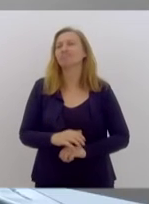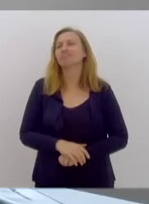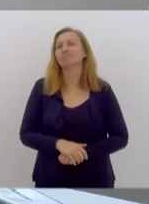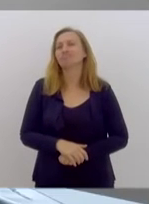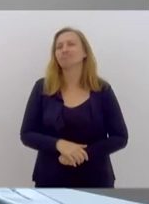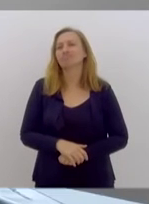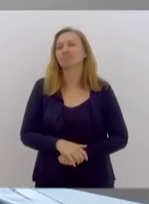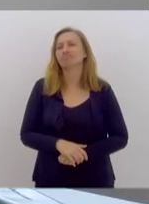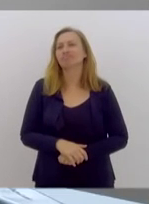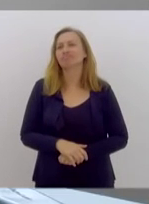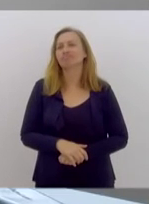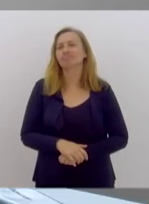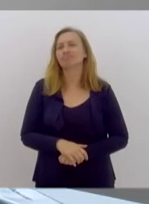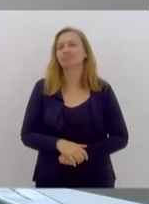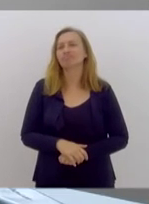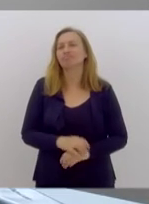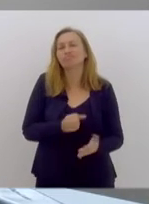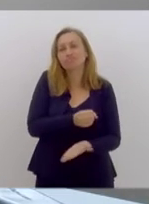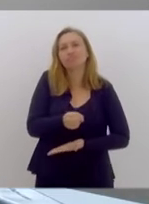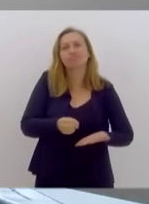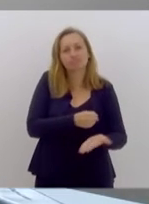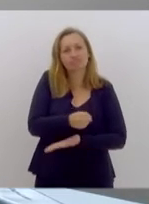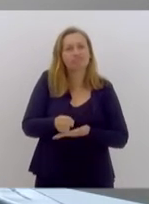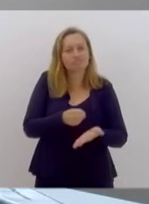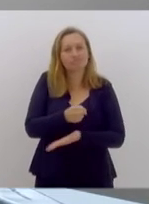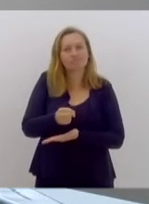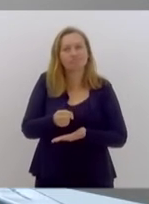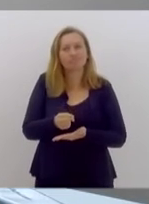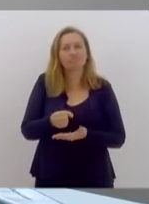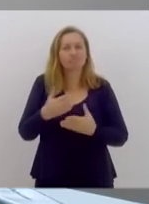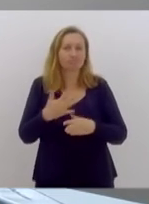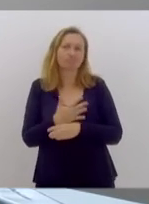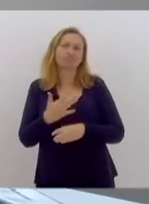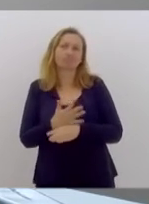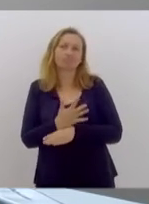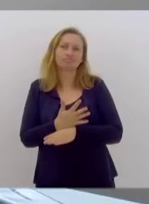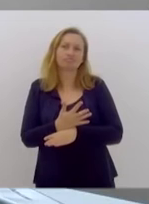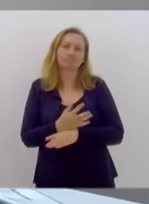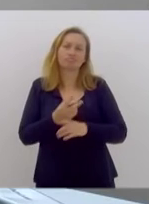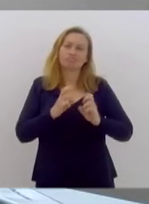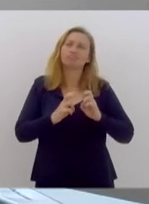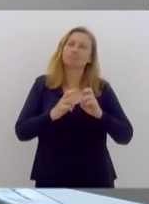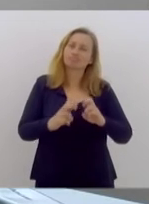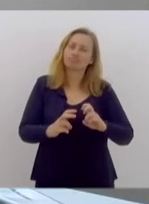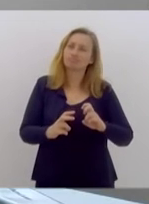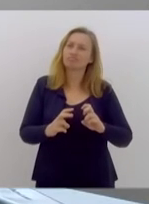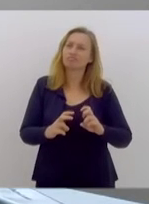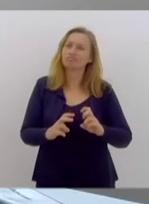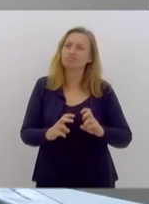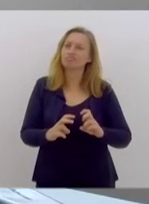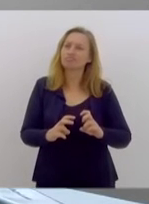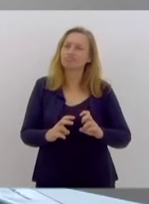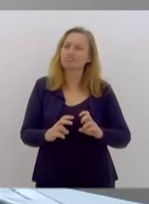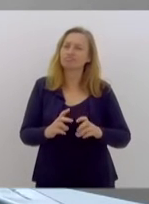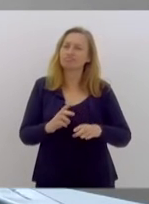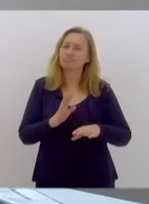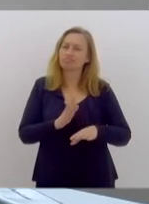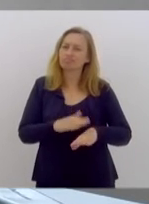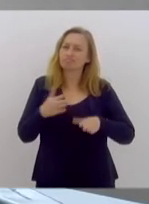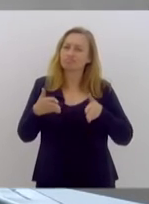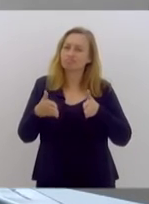é o eixo da mobilidade na região metropolitana é o transporte é um modal mais Central